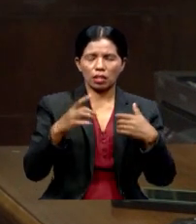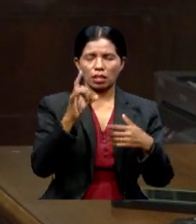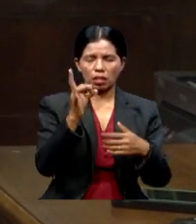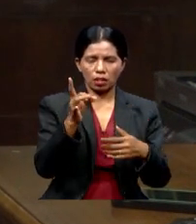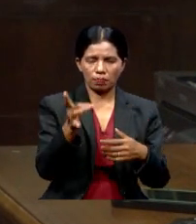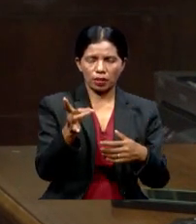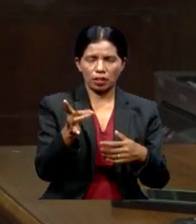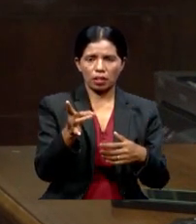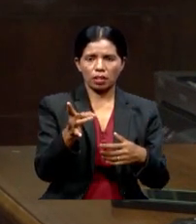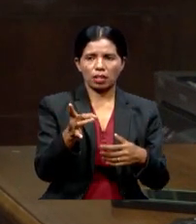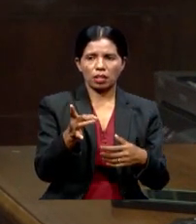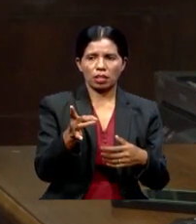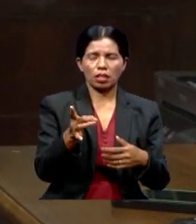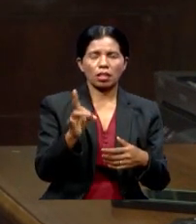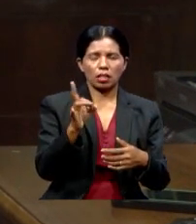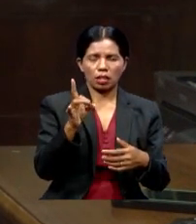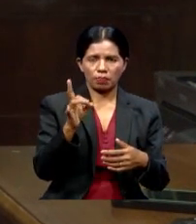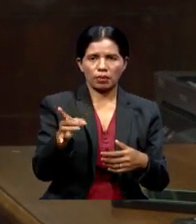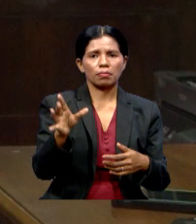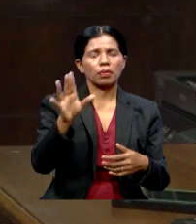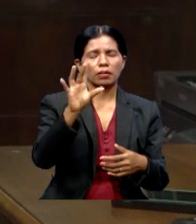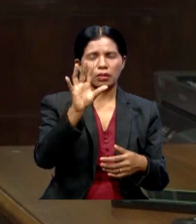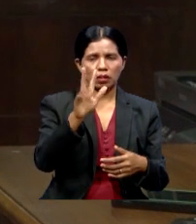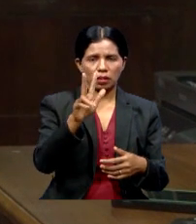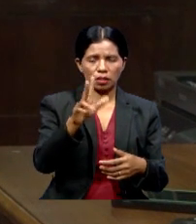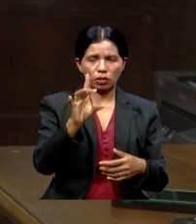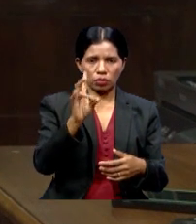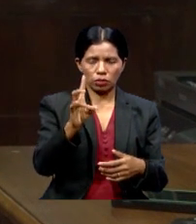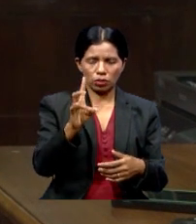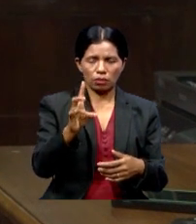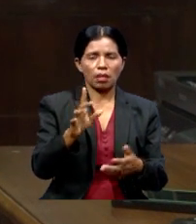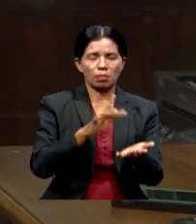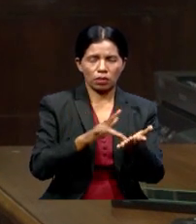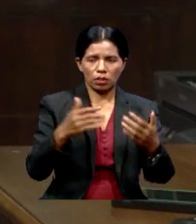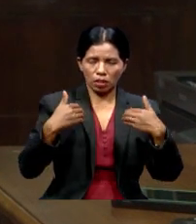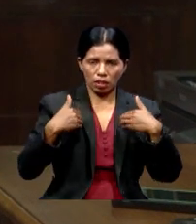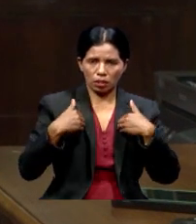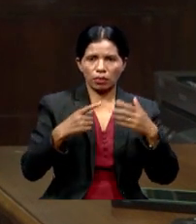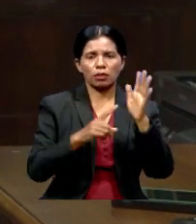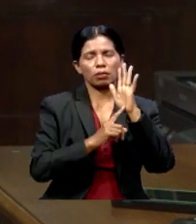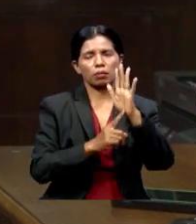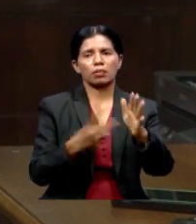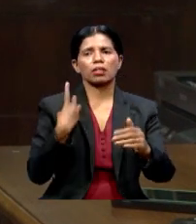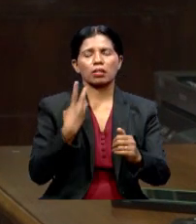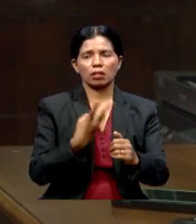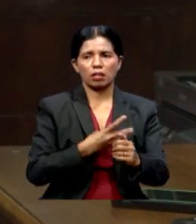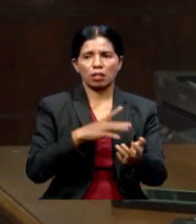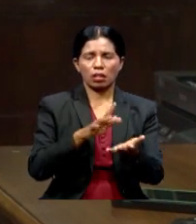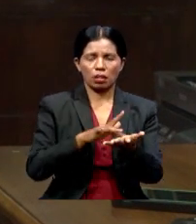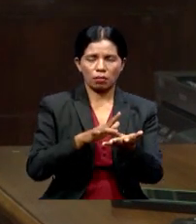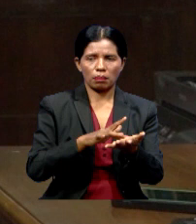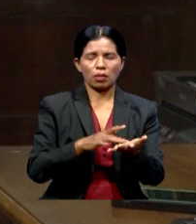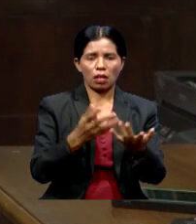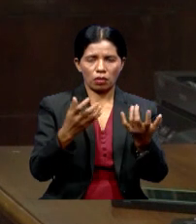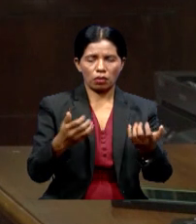87 items disponível. Ebe indica ba ita kata ita ninia me stock be disponível ho